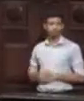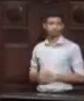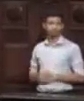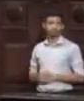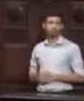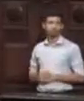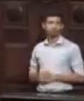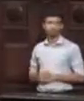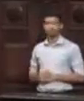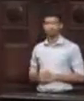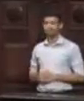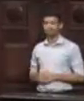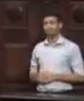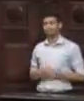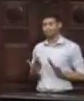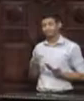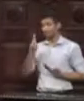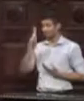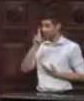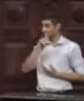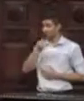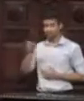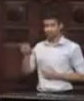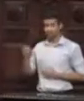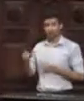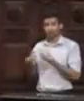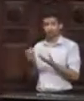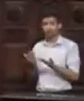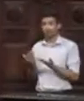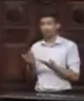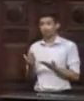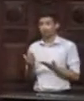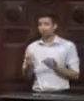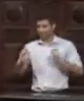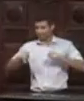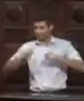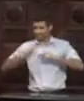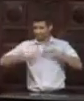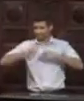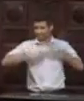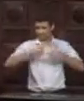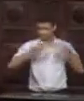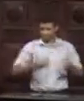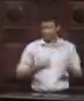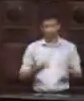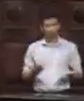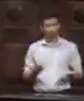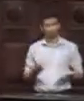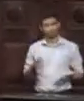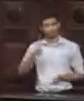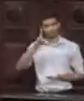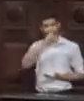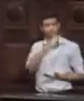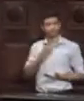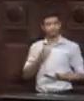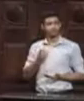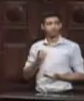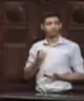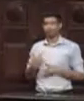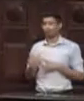tem a mínima condição de honrar compromissos que garanta a